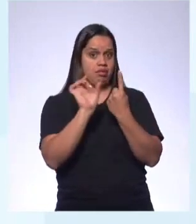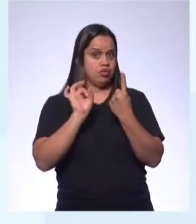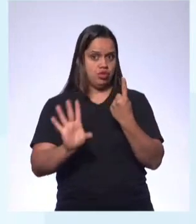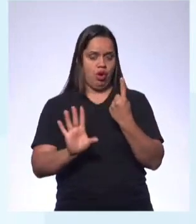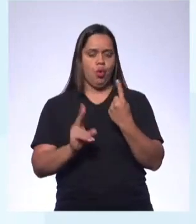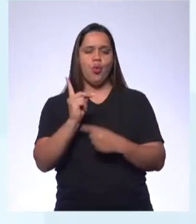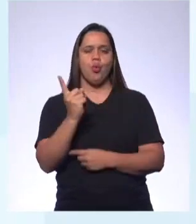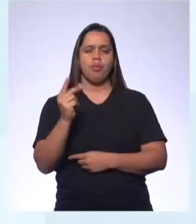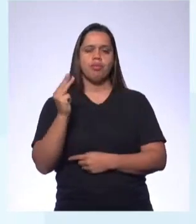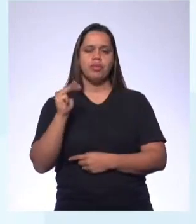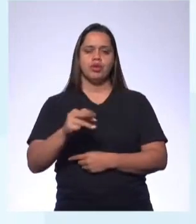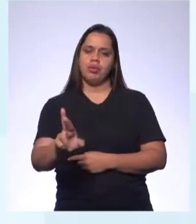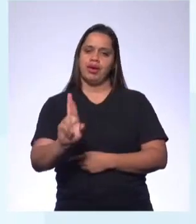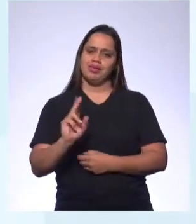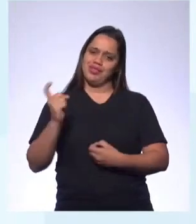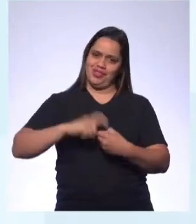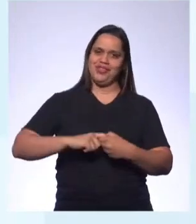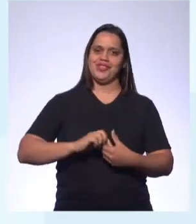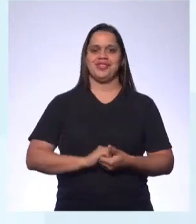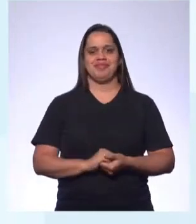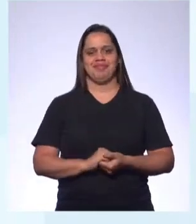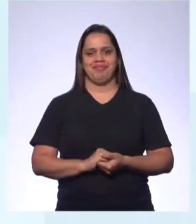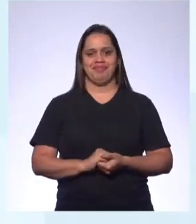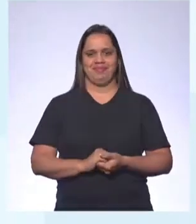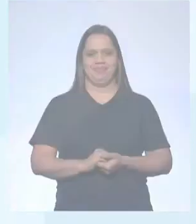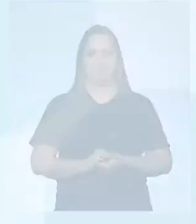para responder e já volta.